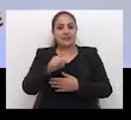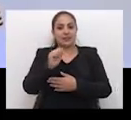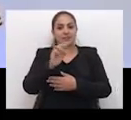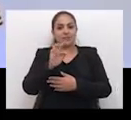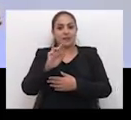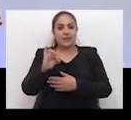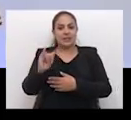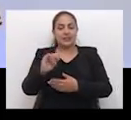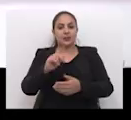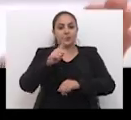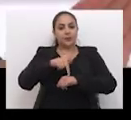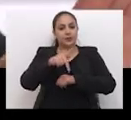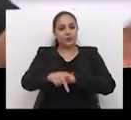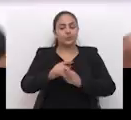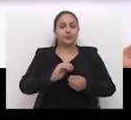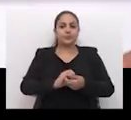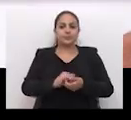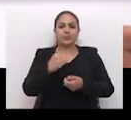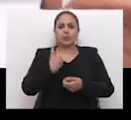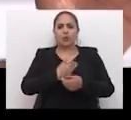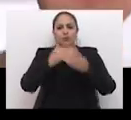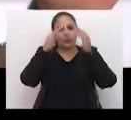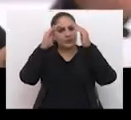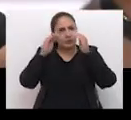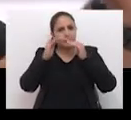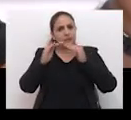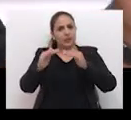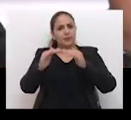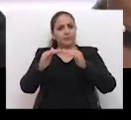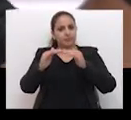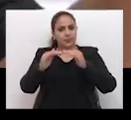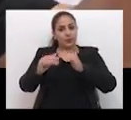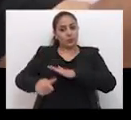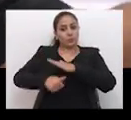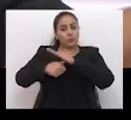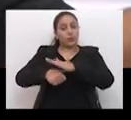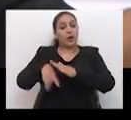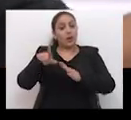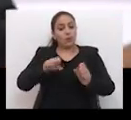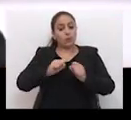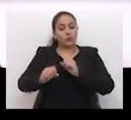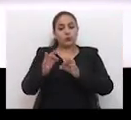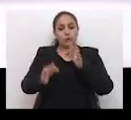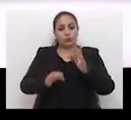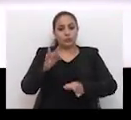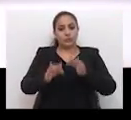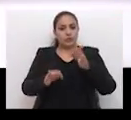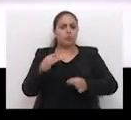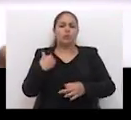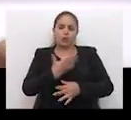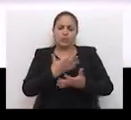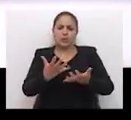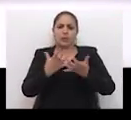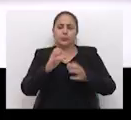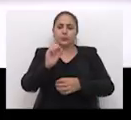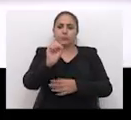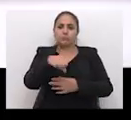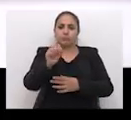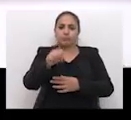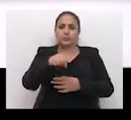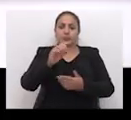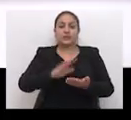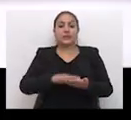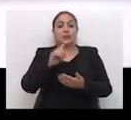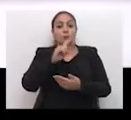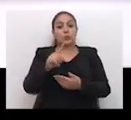Zafari em Passo Fundo. Vamos respeitar as instâncias superiores, que é o Poder Judiciário, mas nós queremos sim que